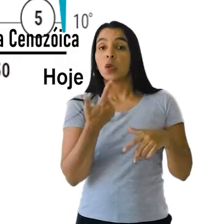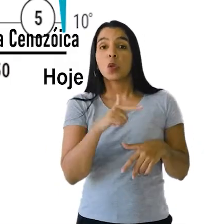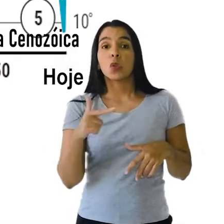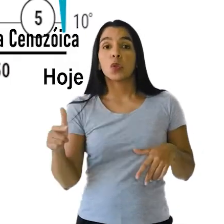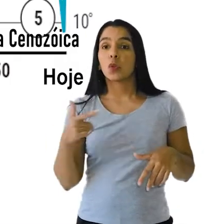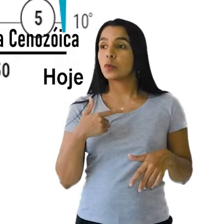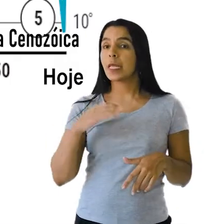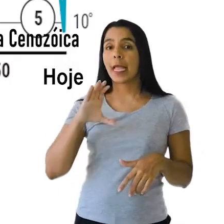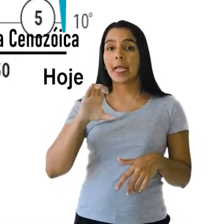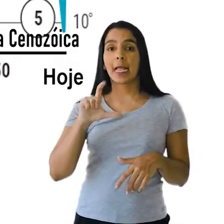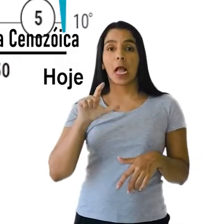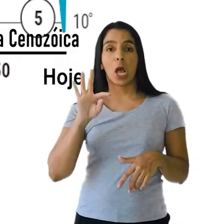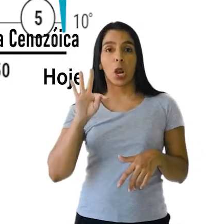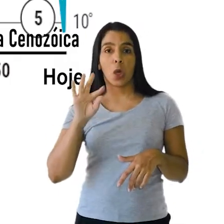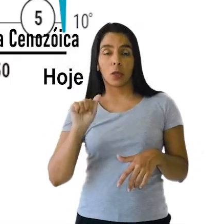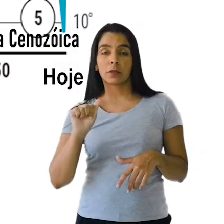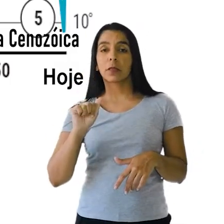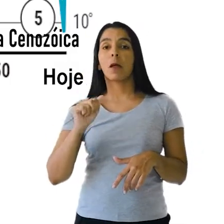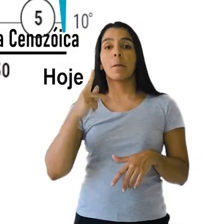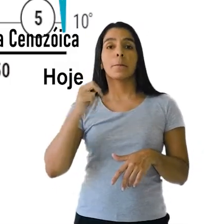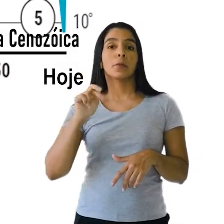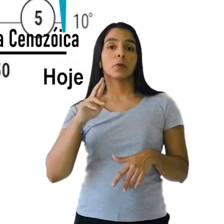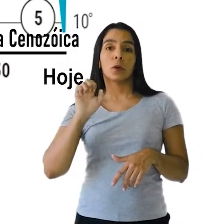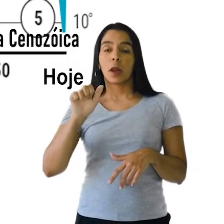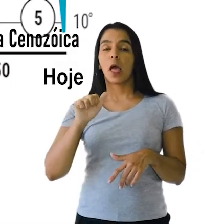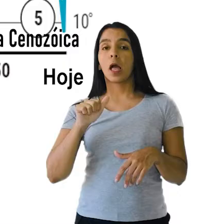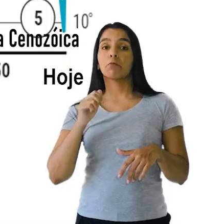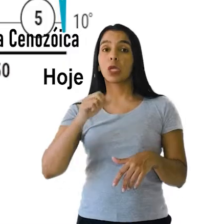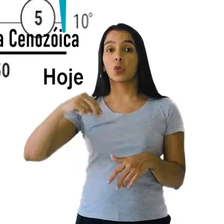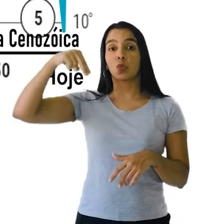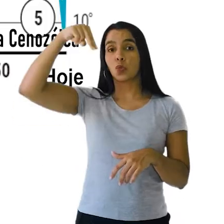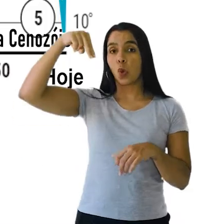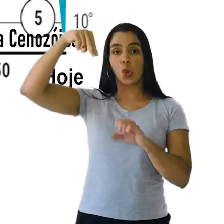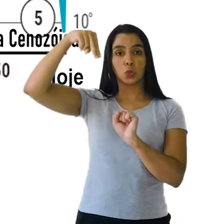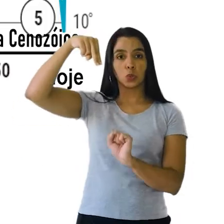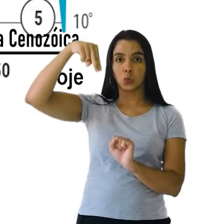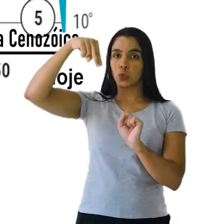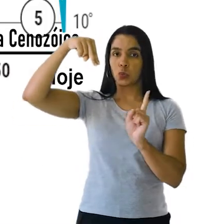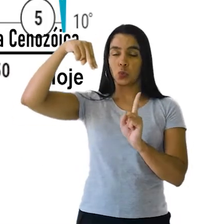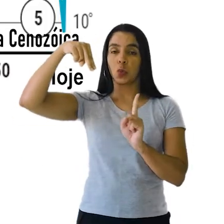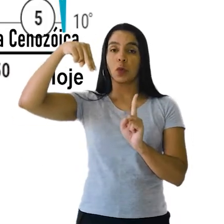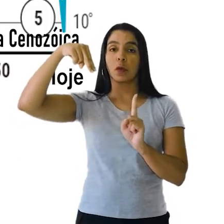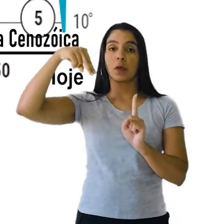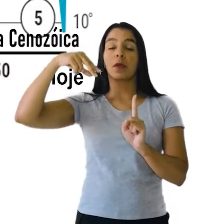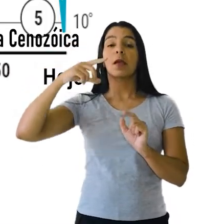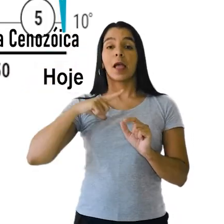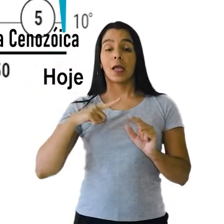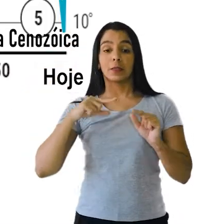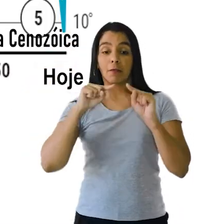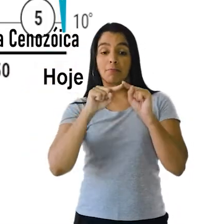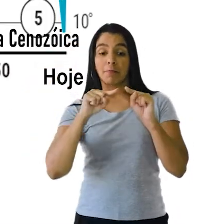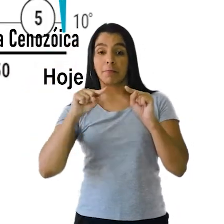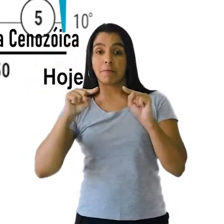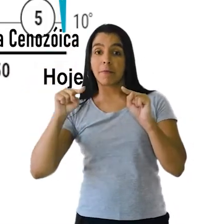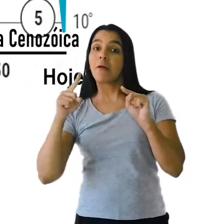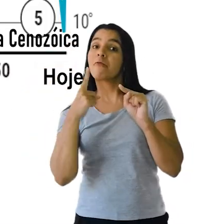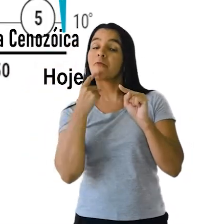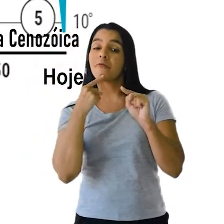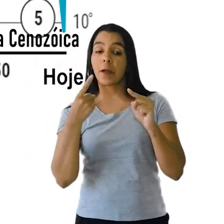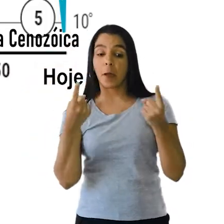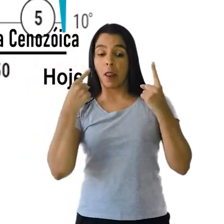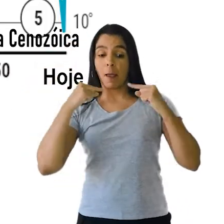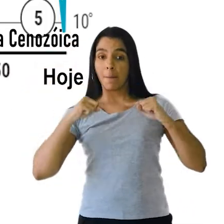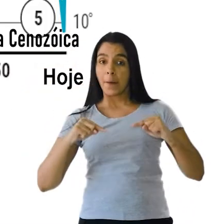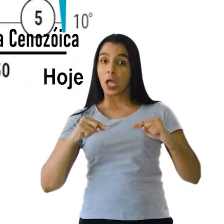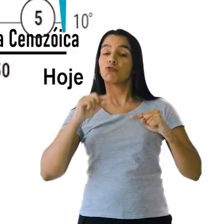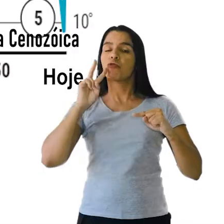chama No Ice Earth, ou seja, não tem calota polar nem no hemisfério norte, nem no hemisfério sul. Enquanto que abaixo